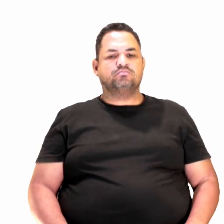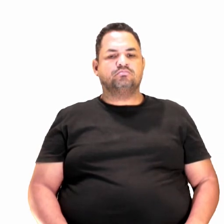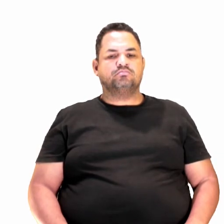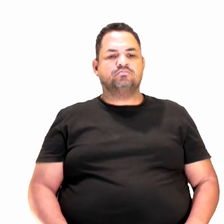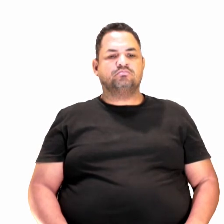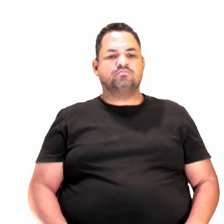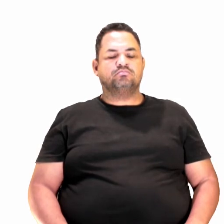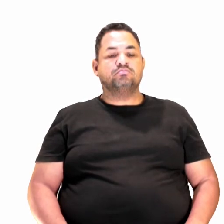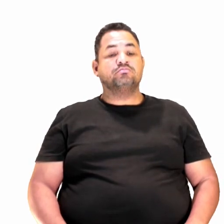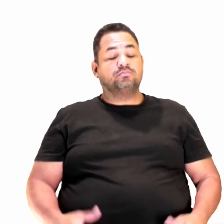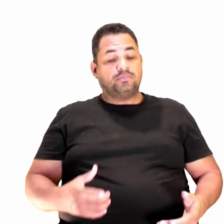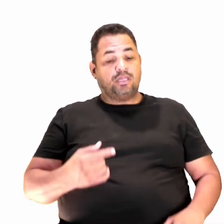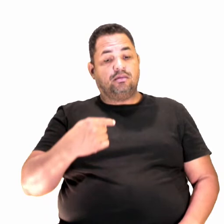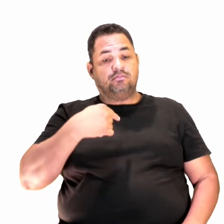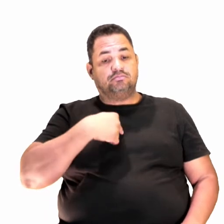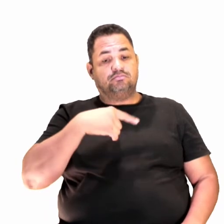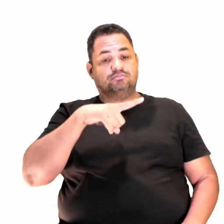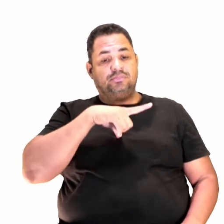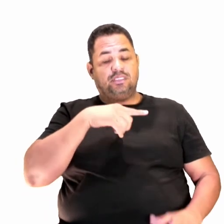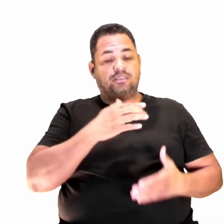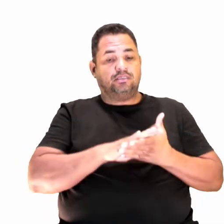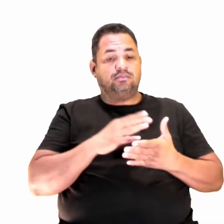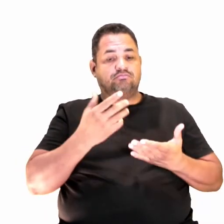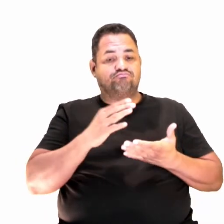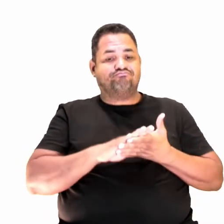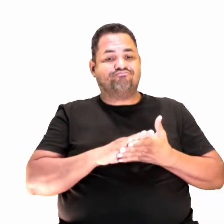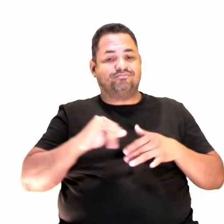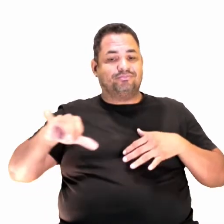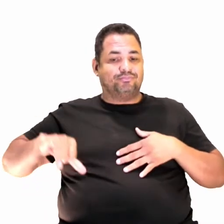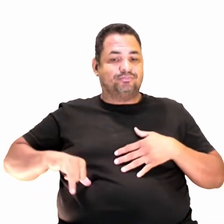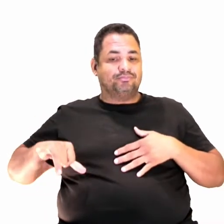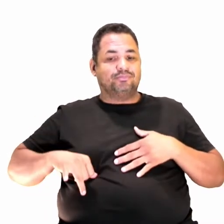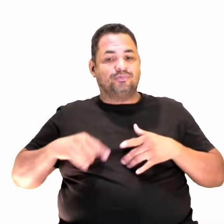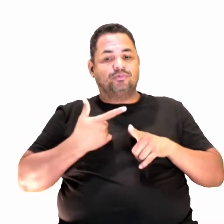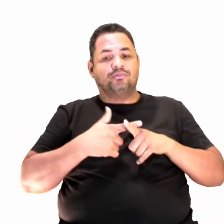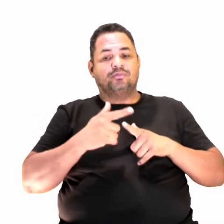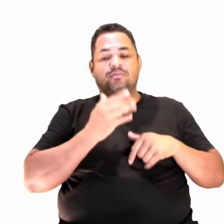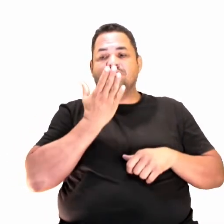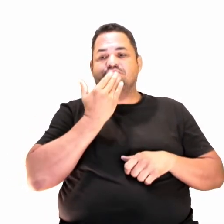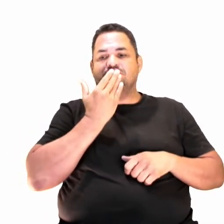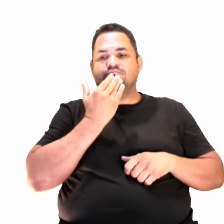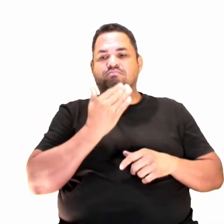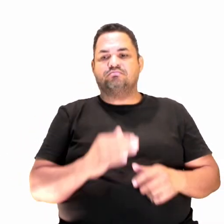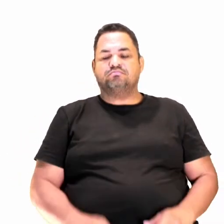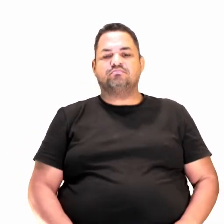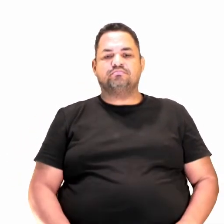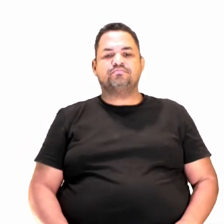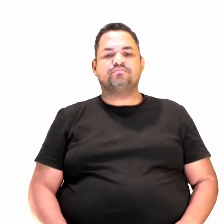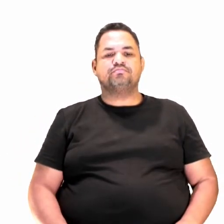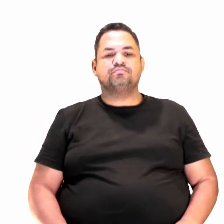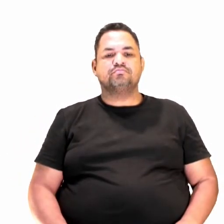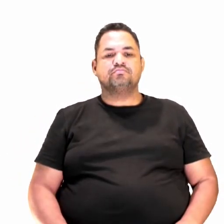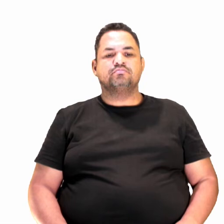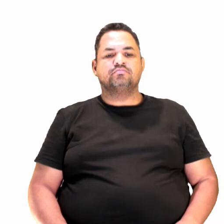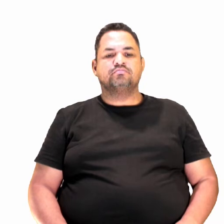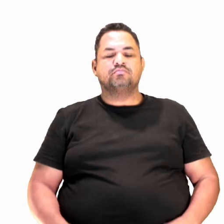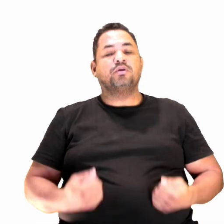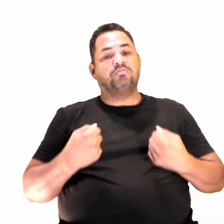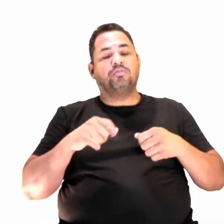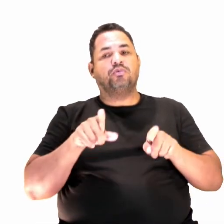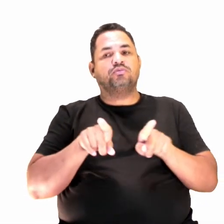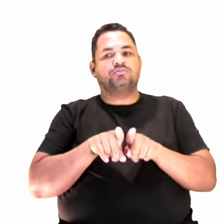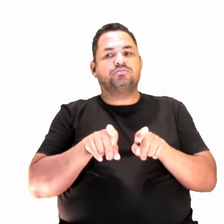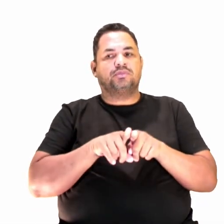Eu devo estar sofrendo de algum distúrbio alimentar. I may be suffering. Eu devo estar, ou eu posso